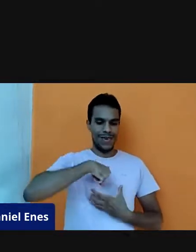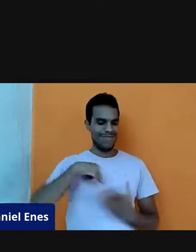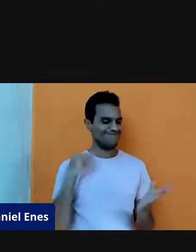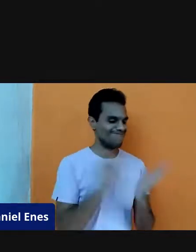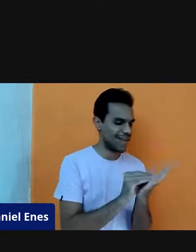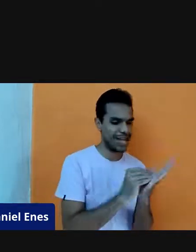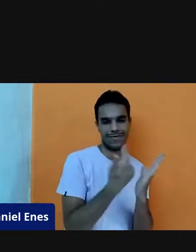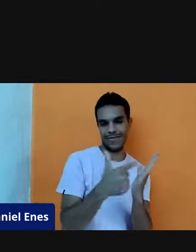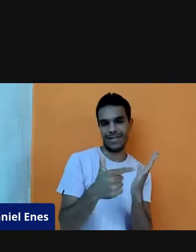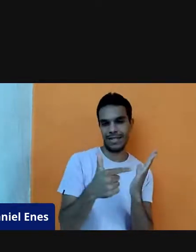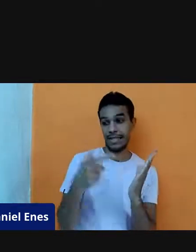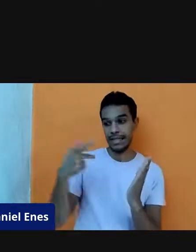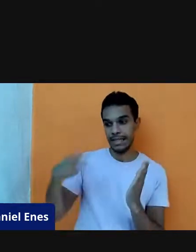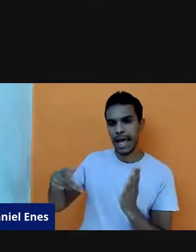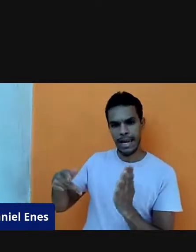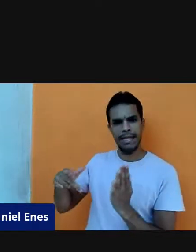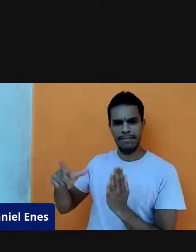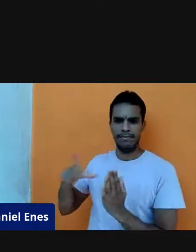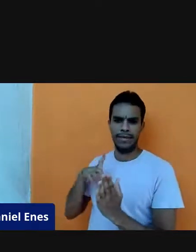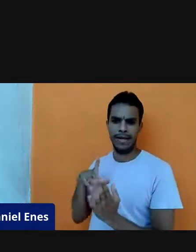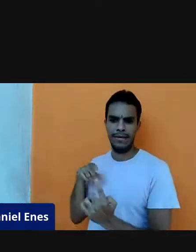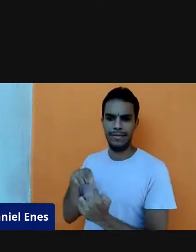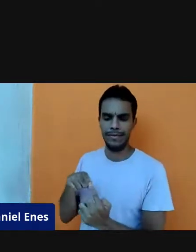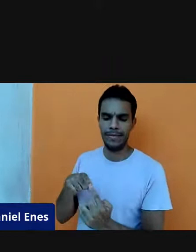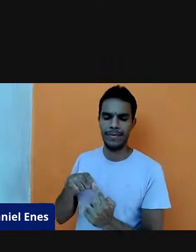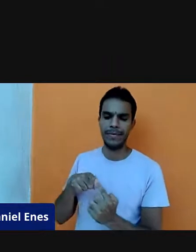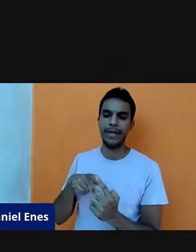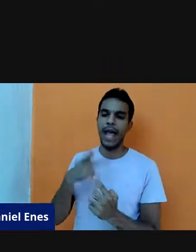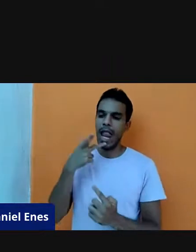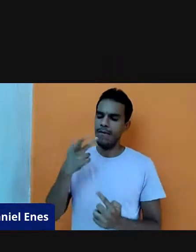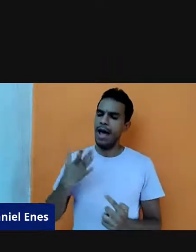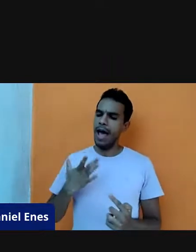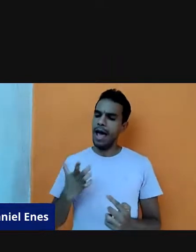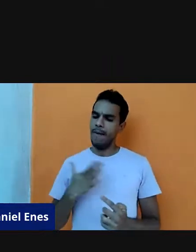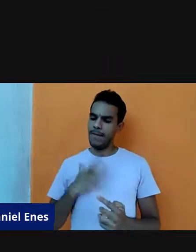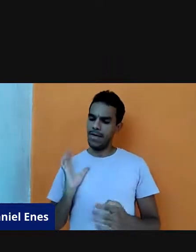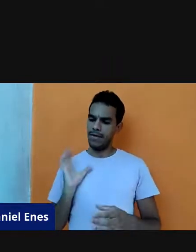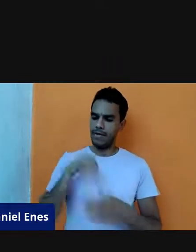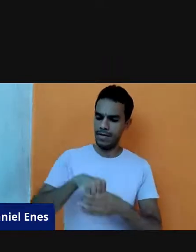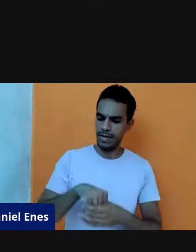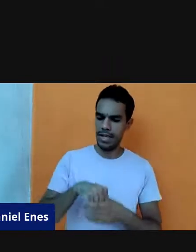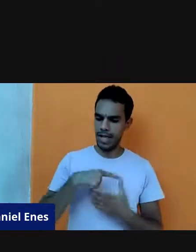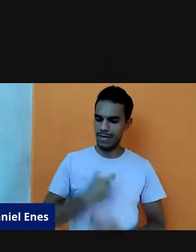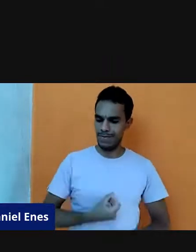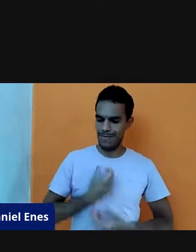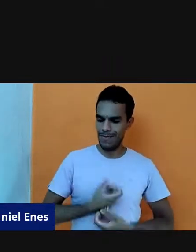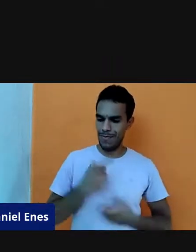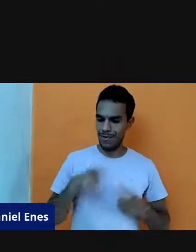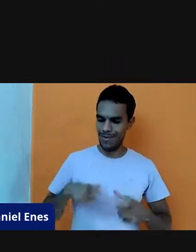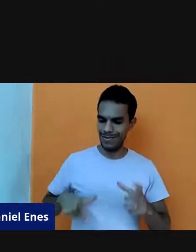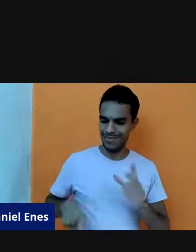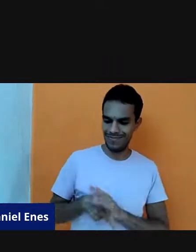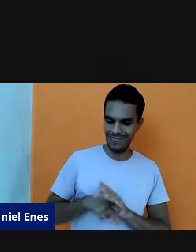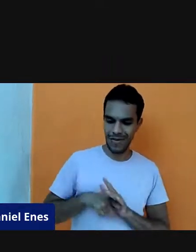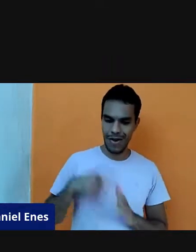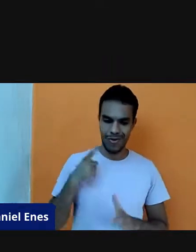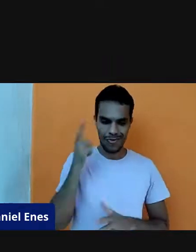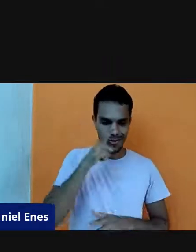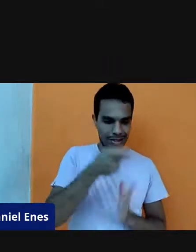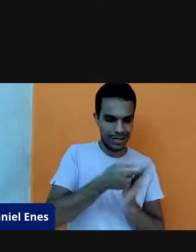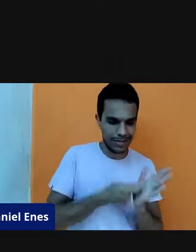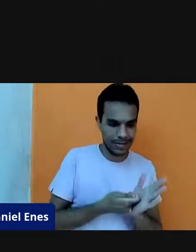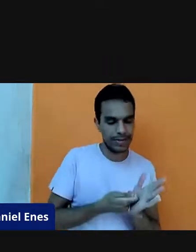João Cabral. Então ele fala, opa, tem um espaço para mim na poesia. Né? E Drummond vai ser um poeta que fala do cotidiano, enfim. E